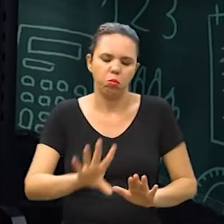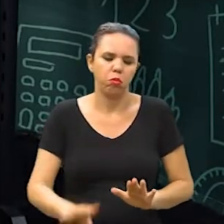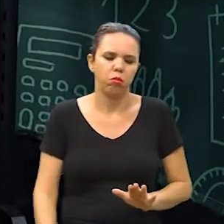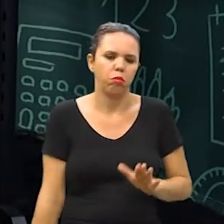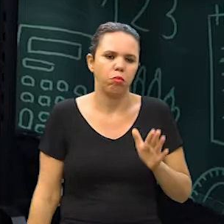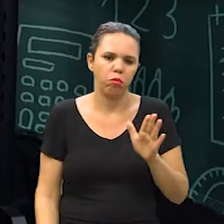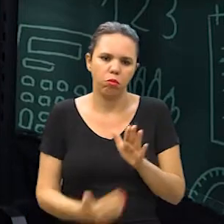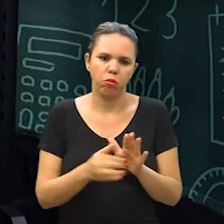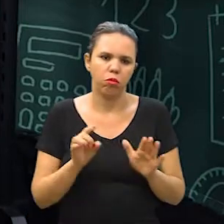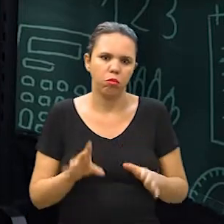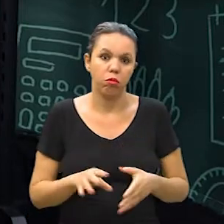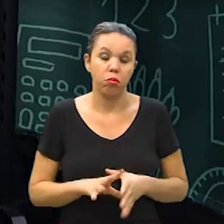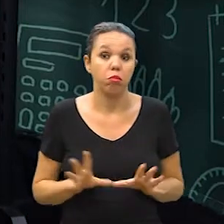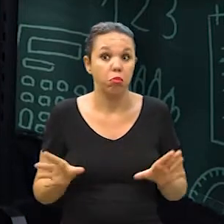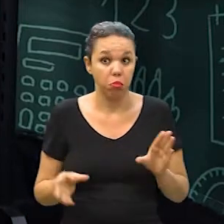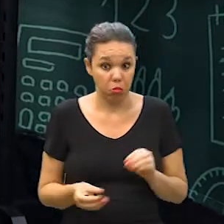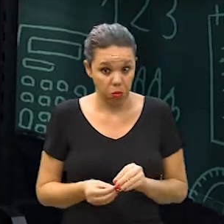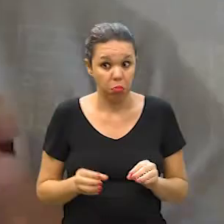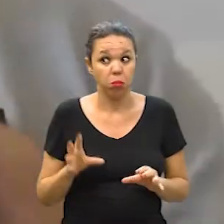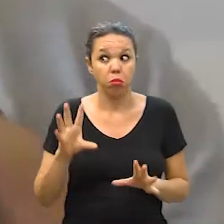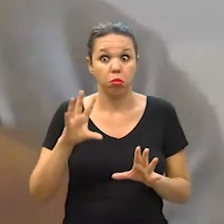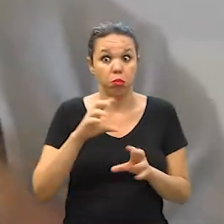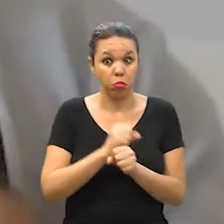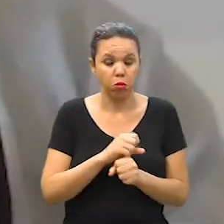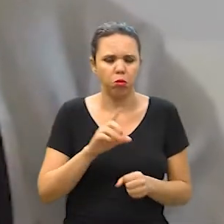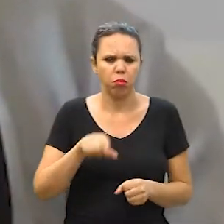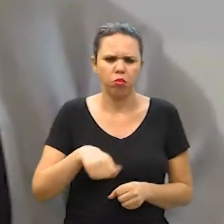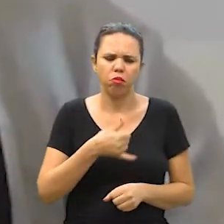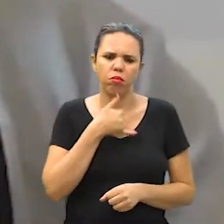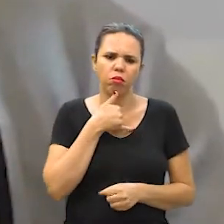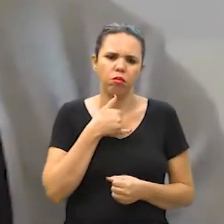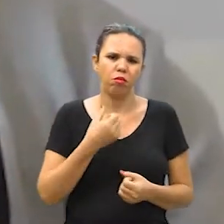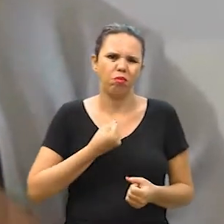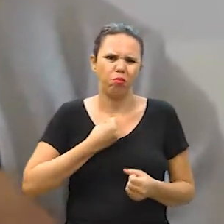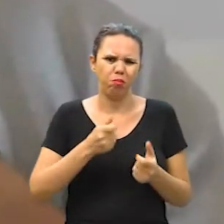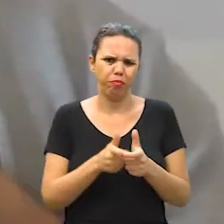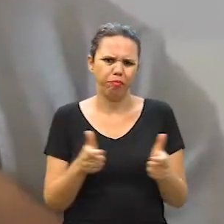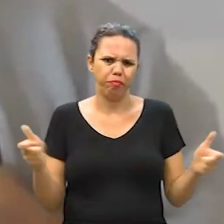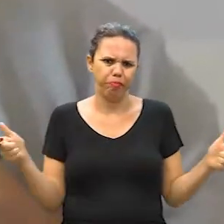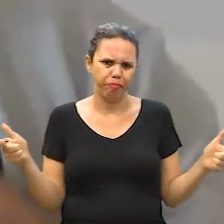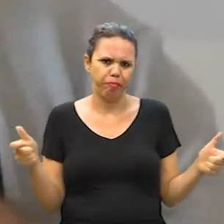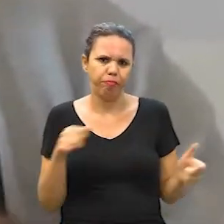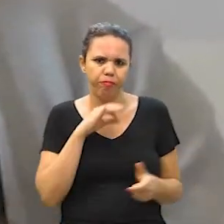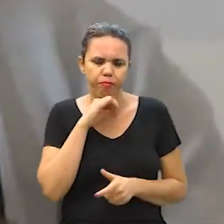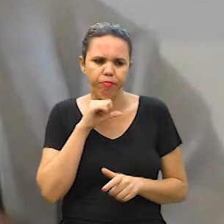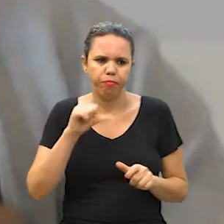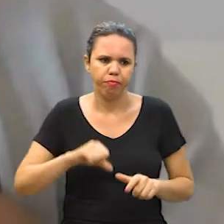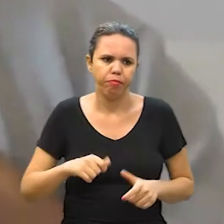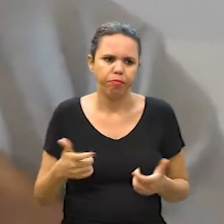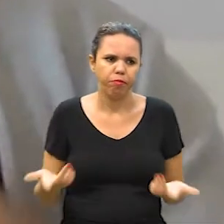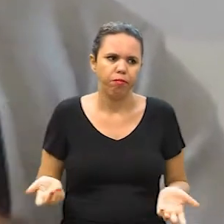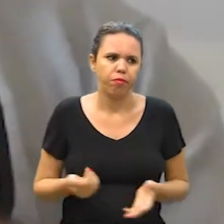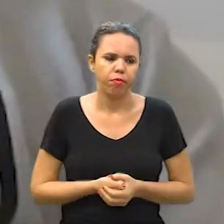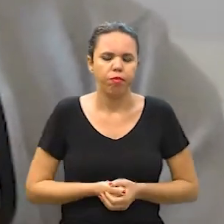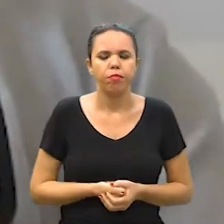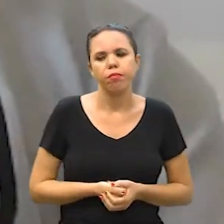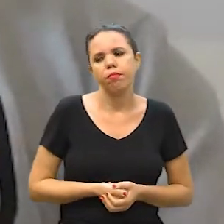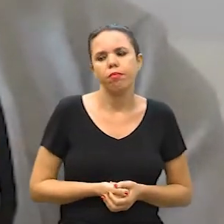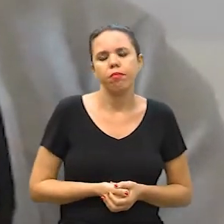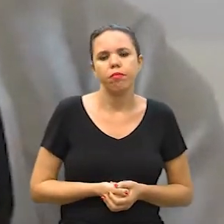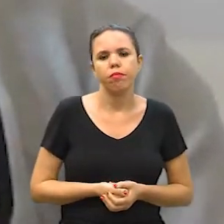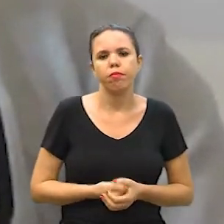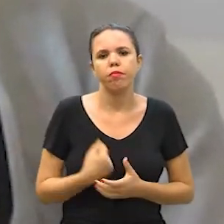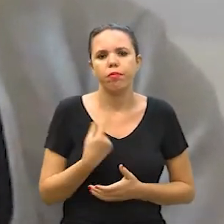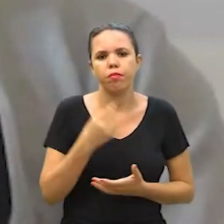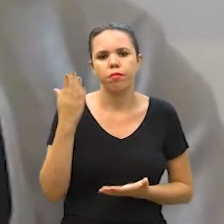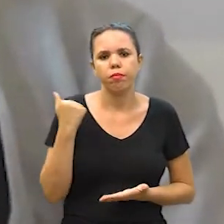Nossa, tudo isso, Mário? Tudo isso. Infelizmente, é um número brutal, gigantesco. Embora a